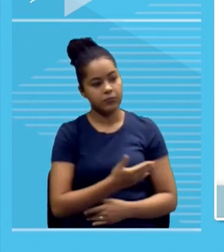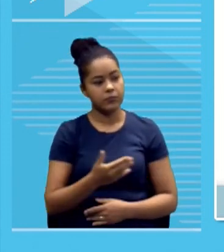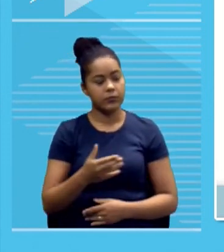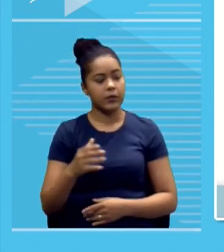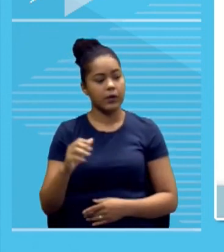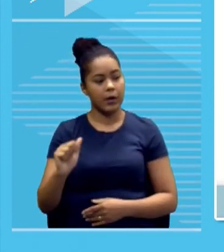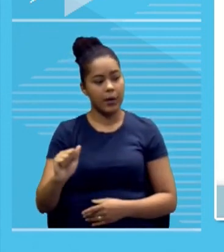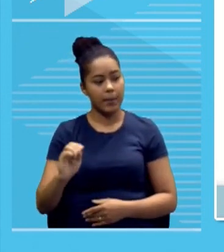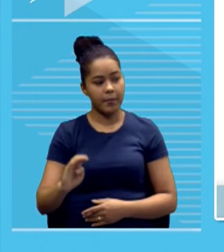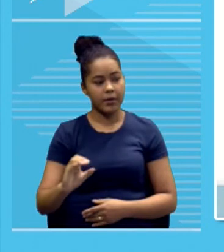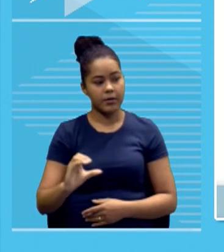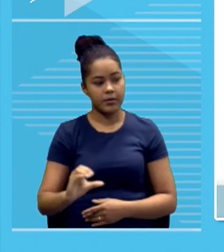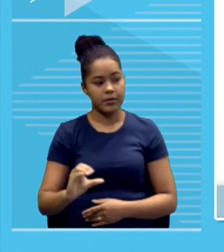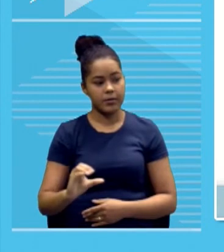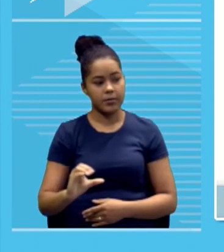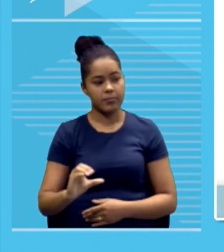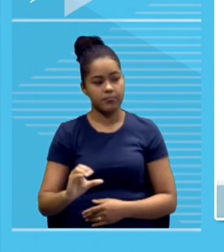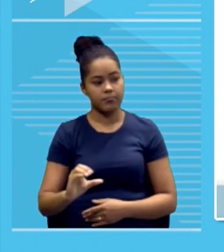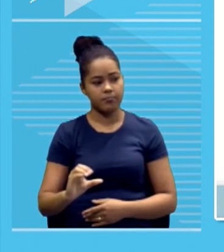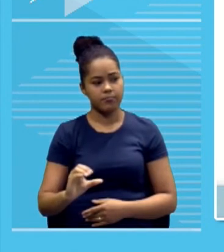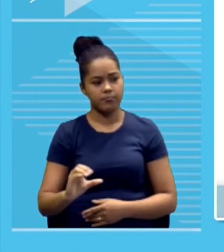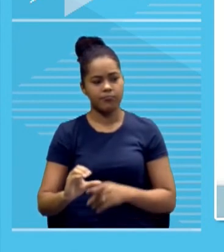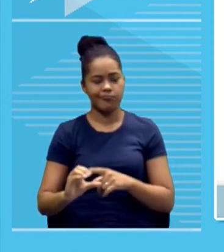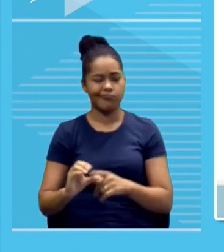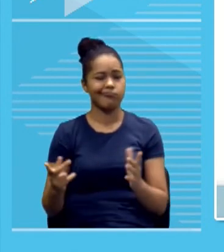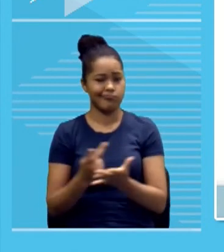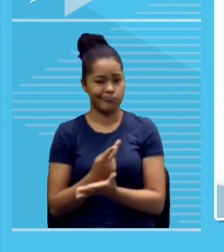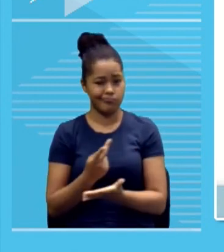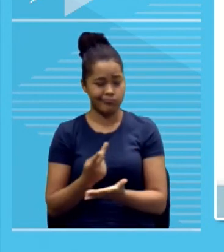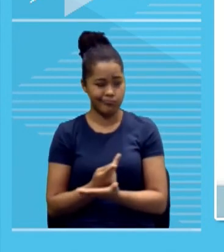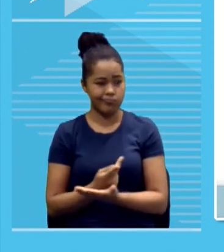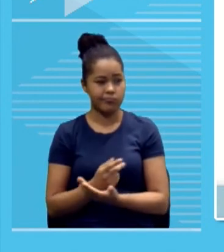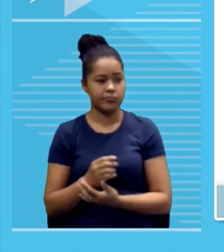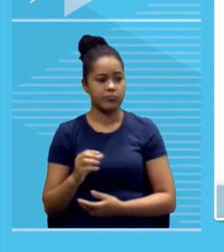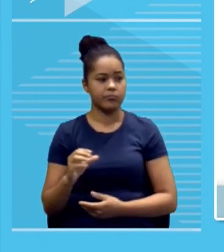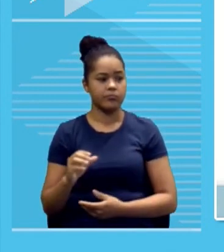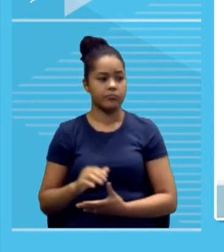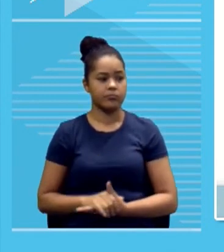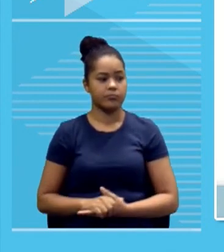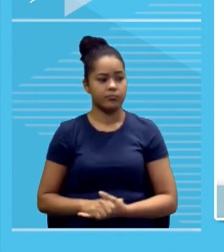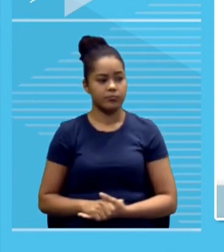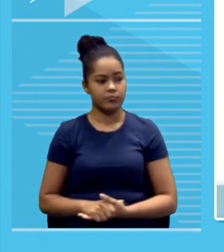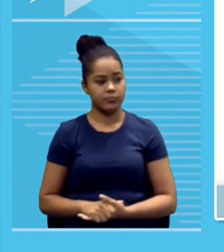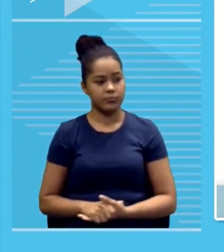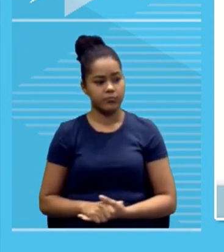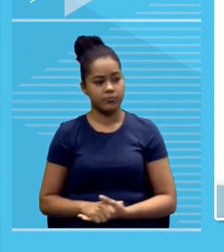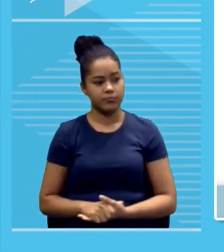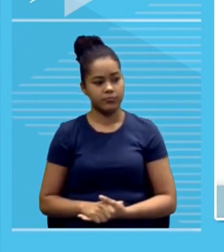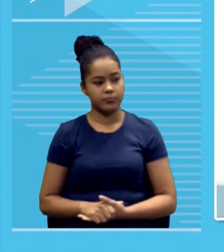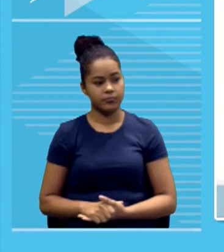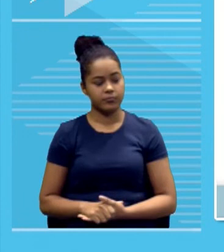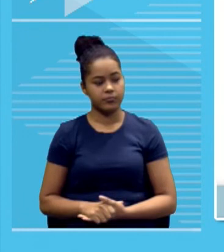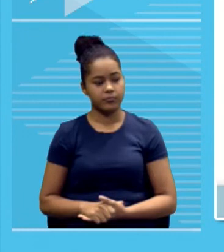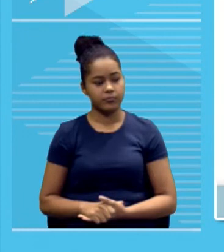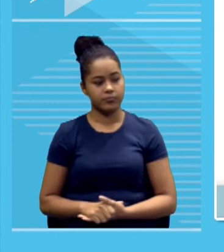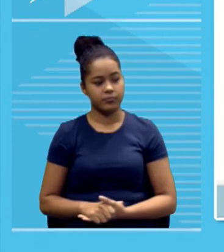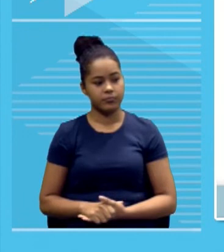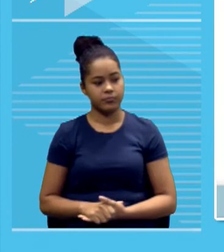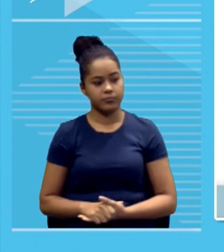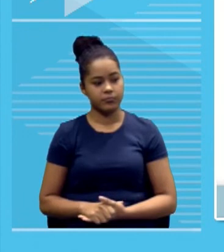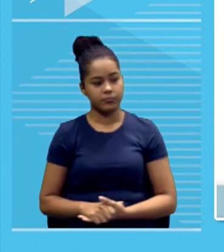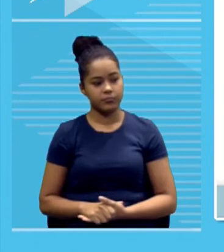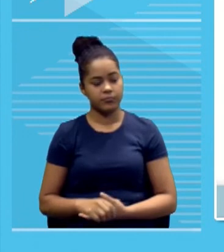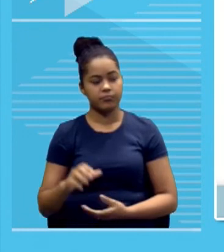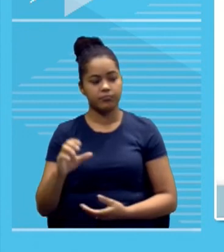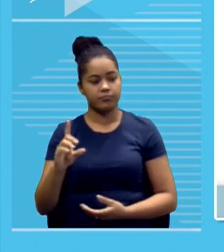está dentro. E C é igual a IB apenas, então está fora. E A é igual a IB, que é igual a IE, apenas. Pode ser que sim ainda.